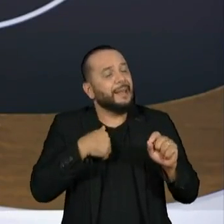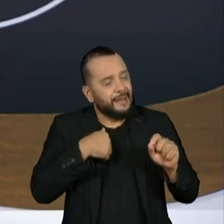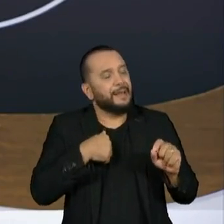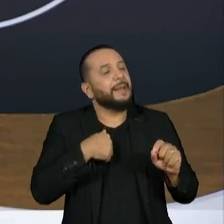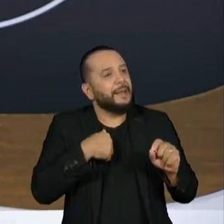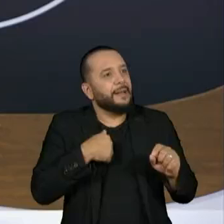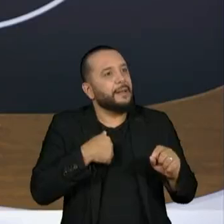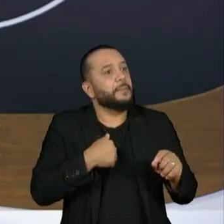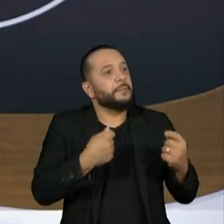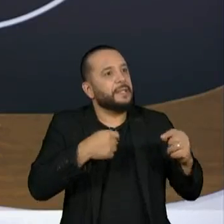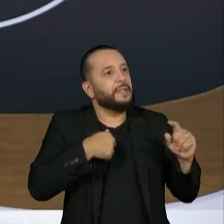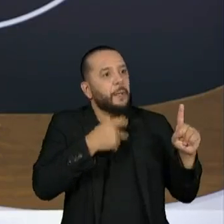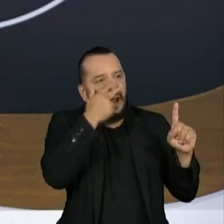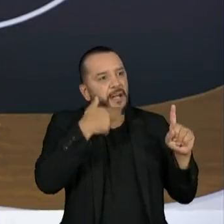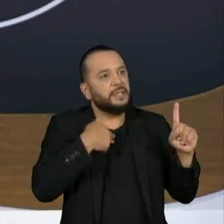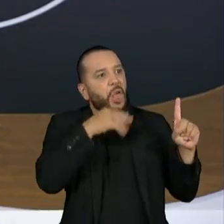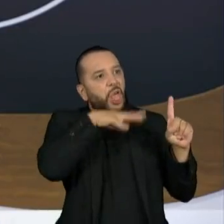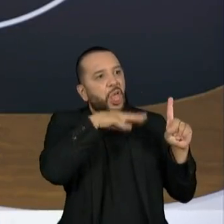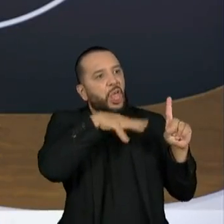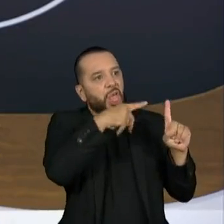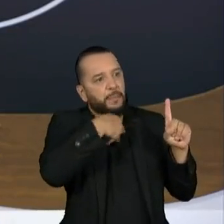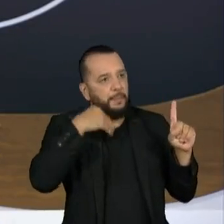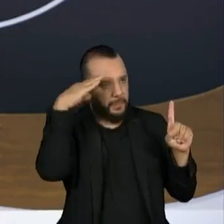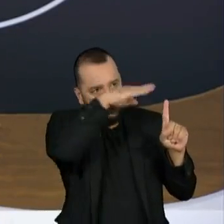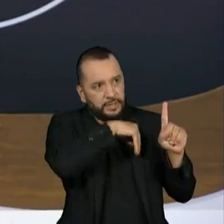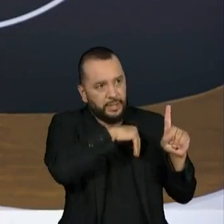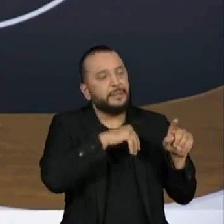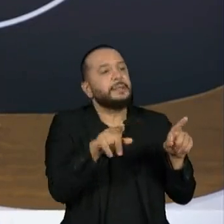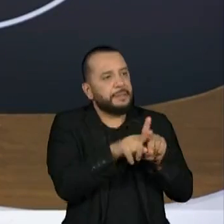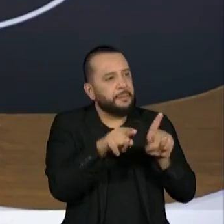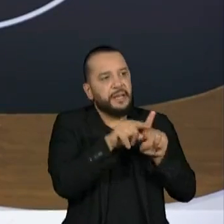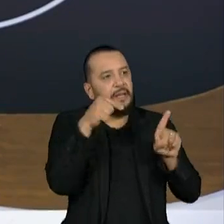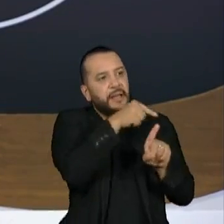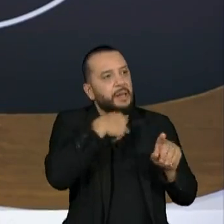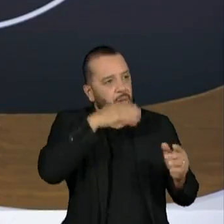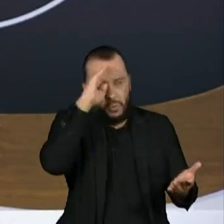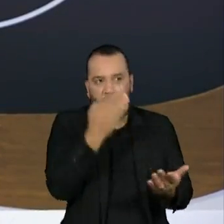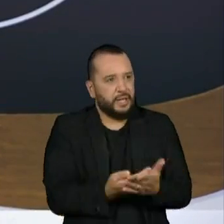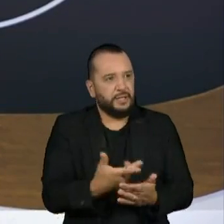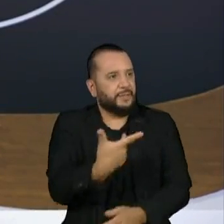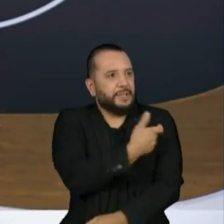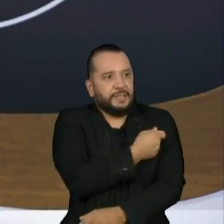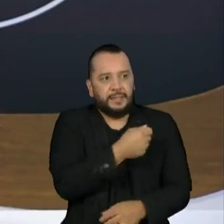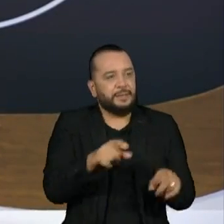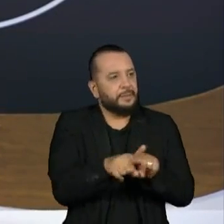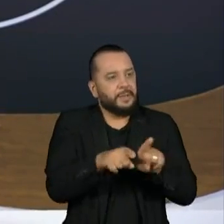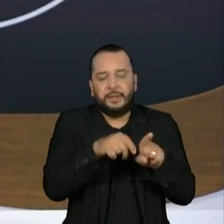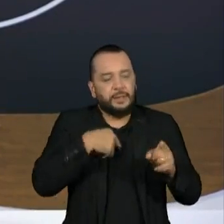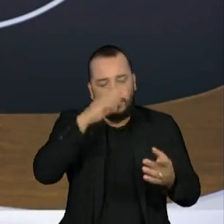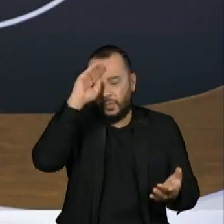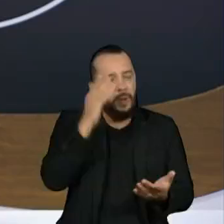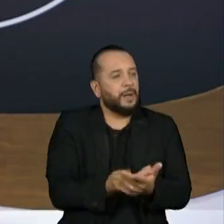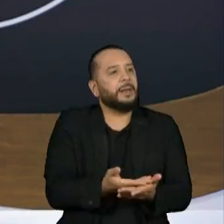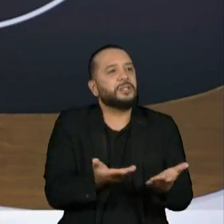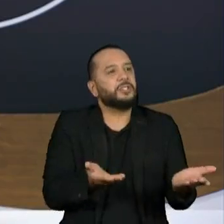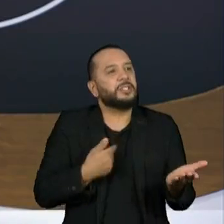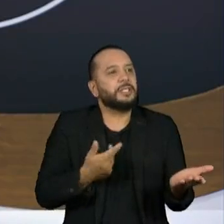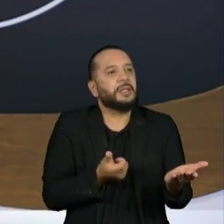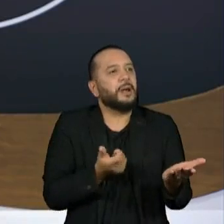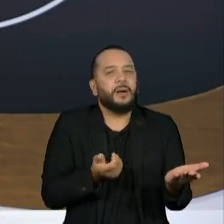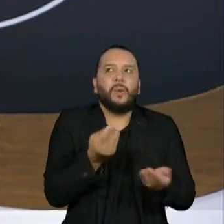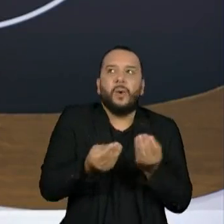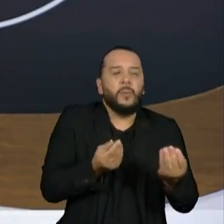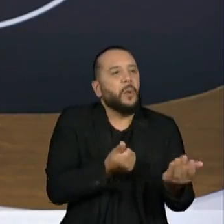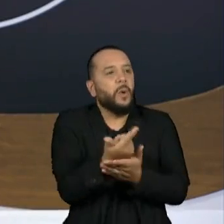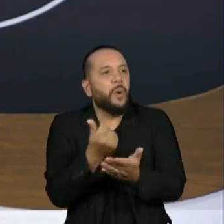um negacionismo explícito, inclusive em relação às vacinas e à sua compra, não se torna inválido o que o senhor falou a